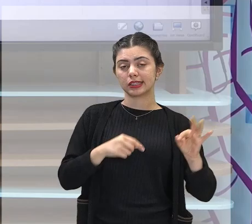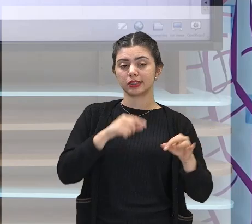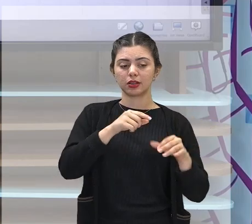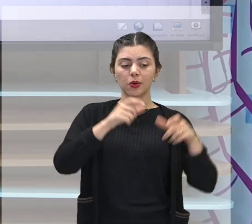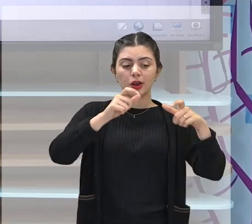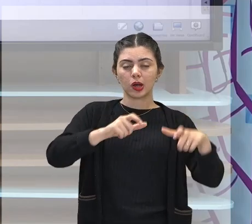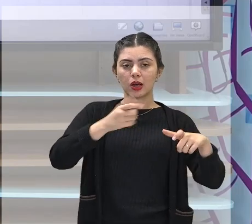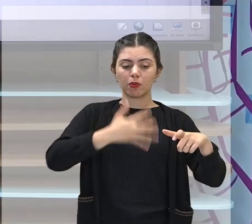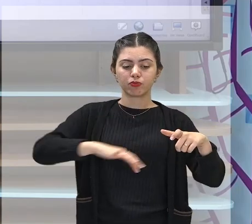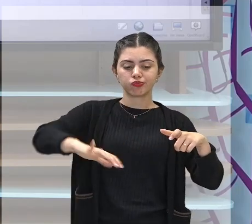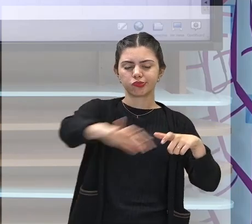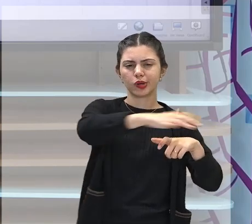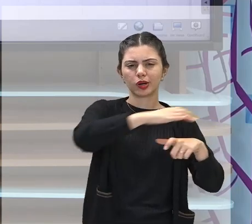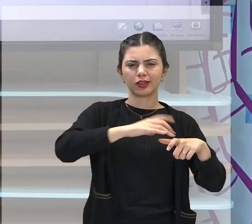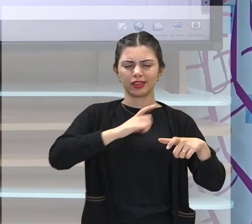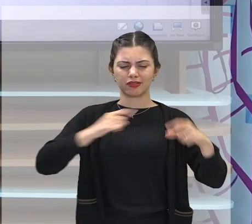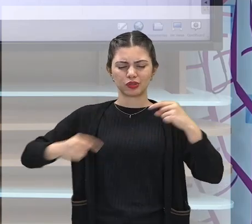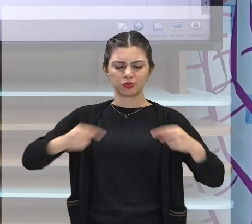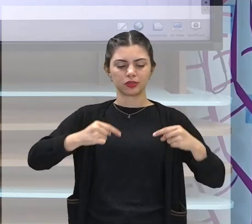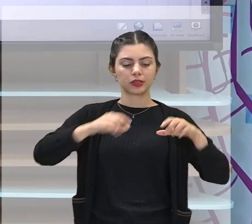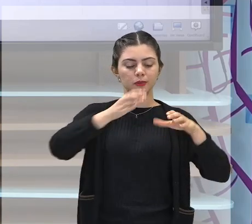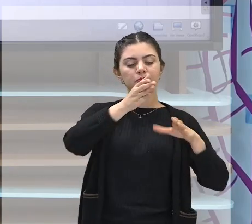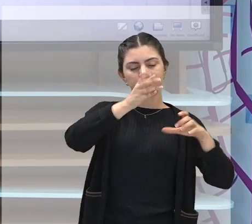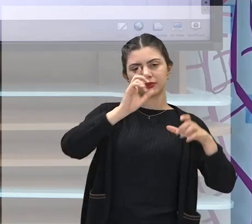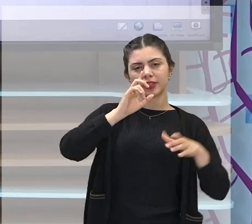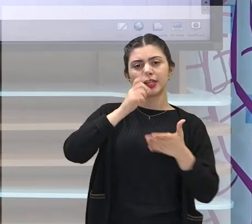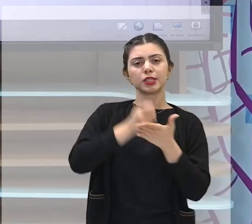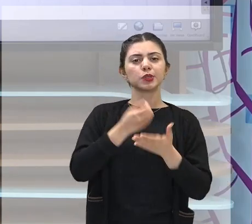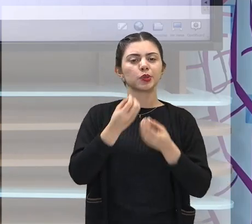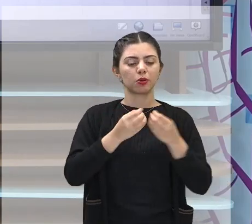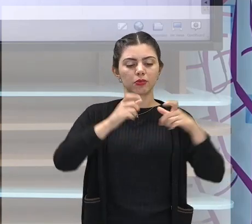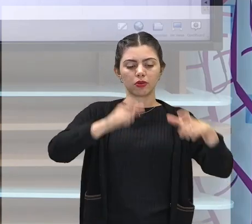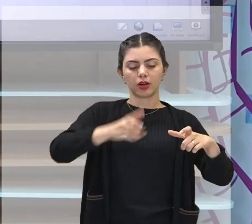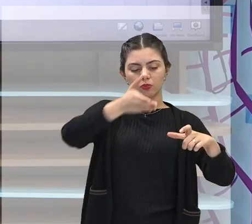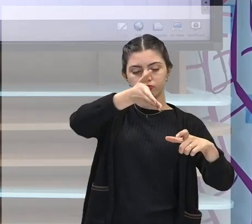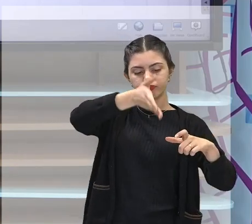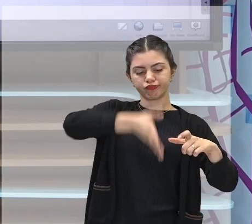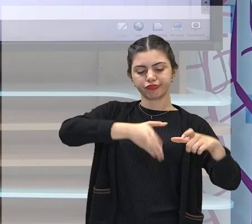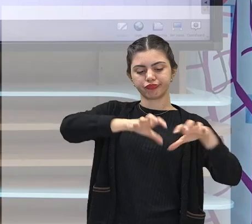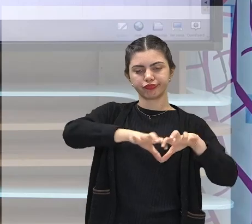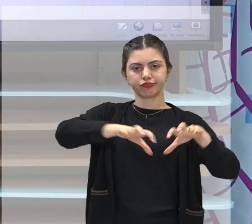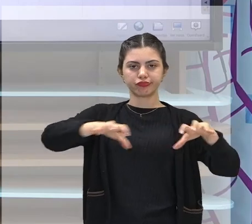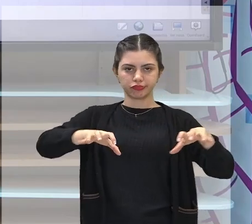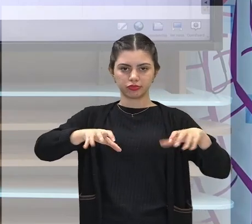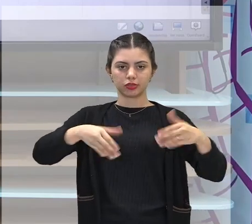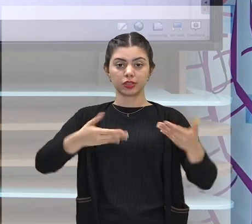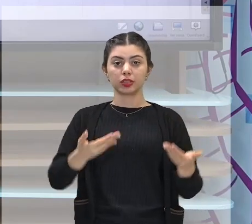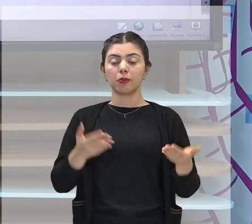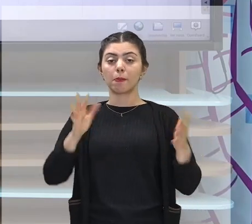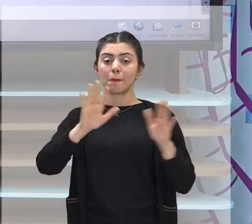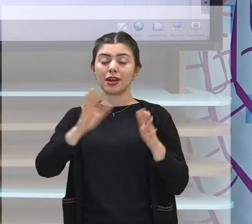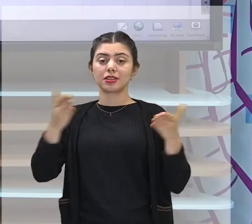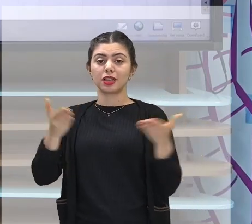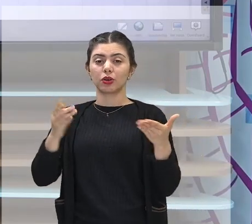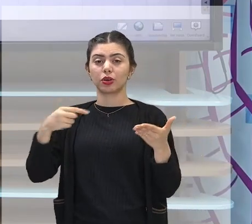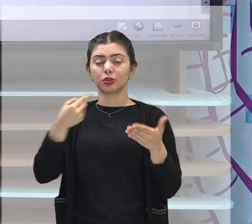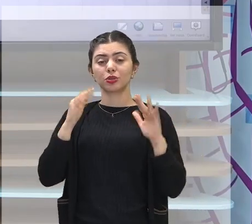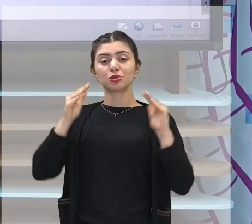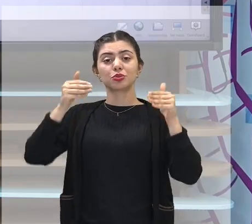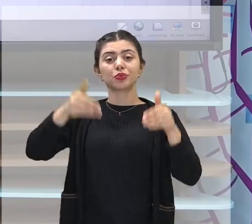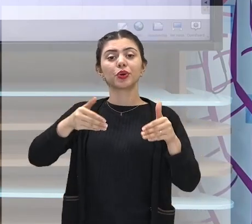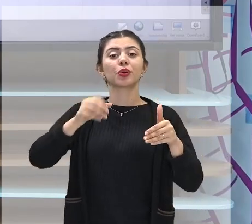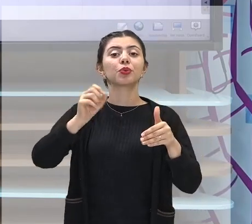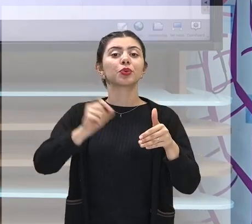ser dividida. E agora nós estamos focados no lado francês desta ilha.